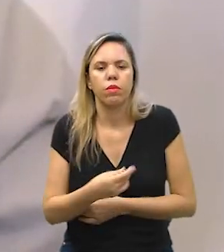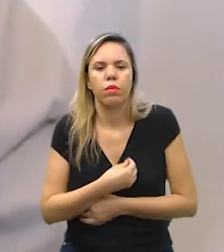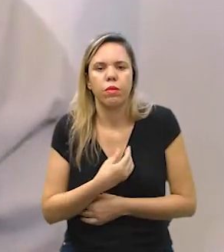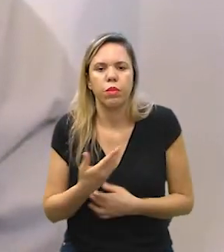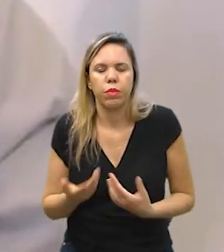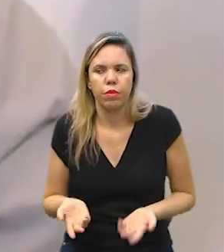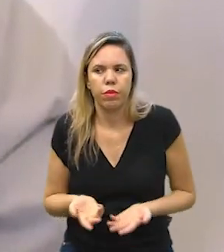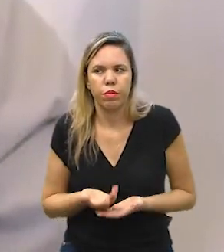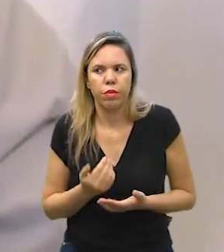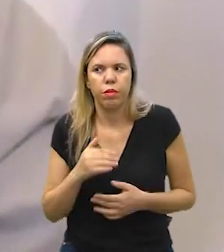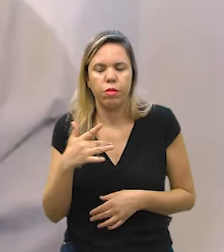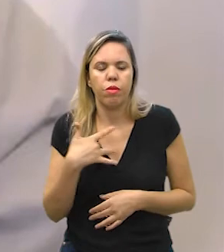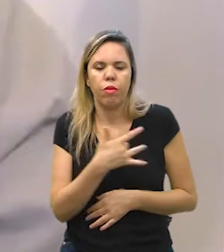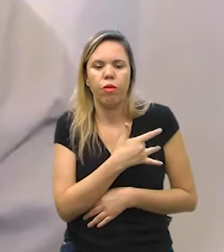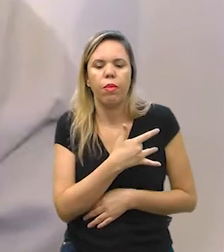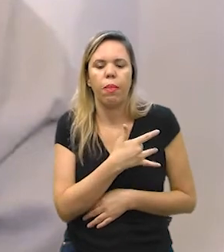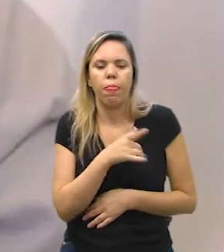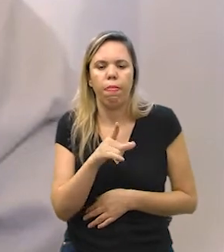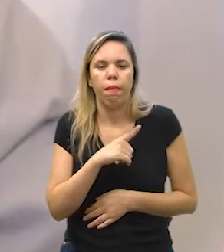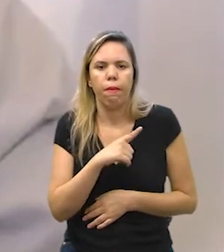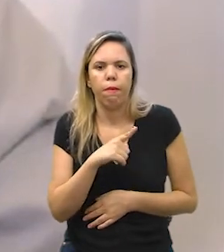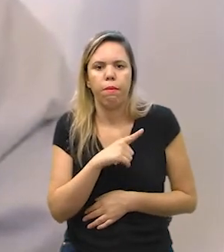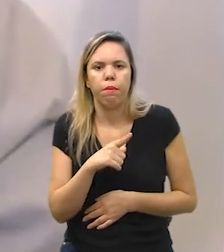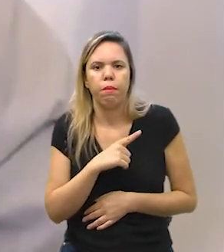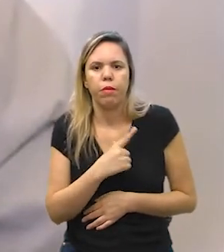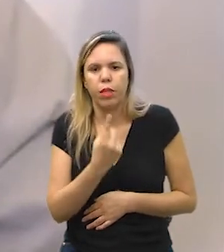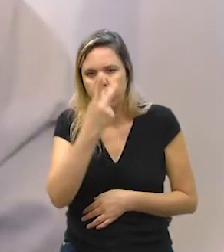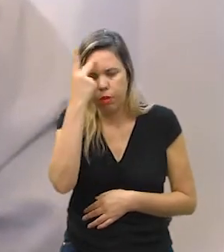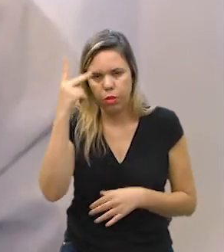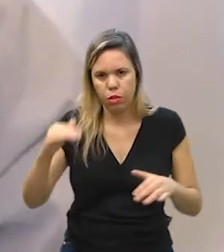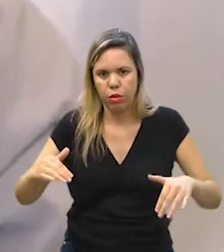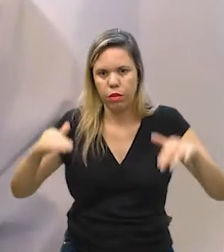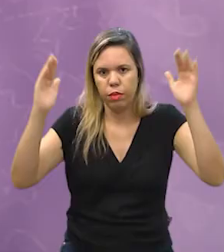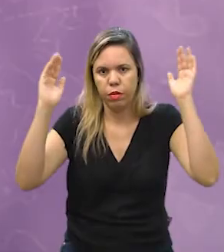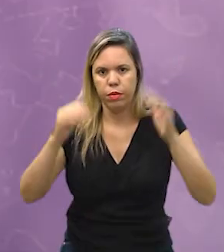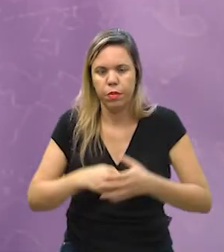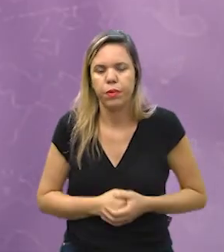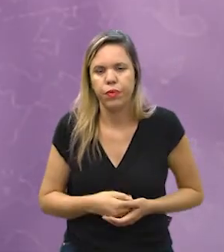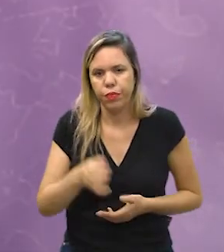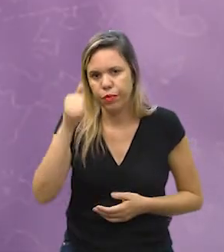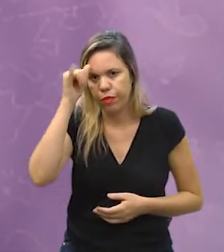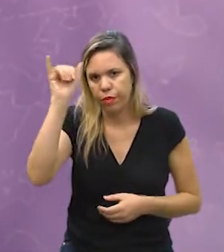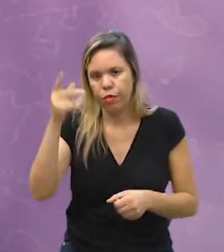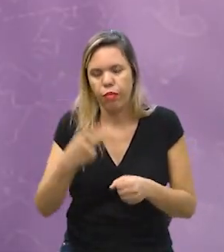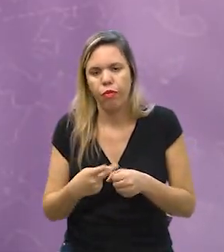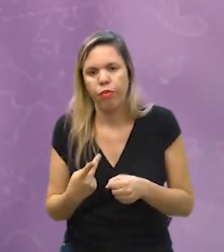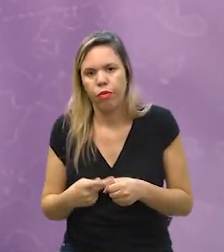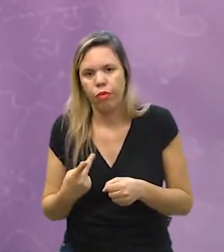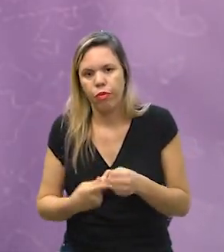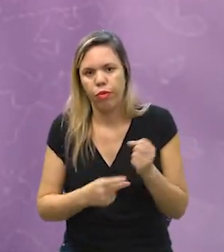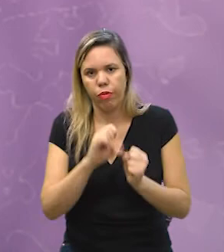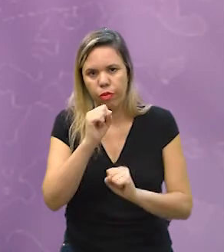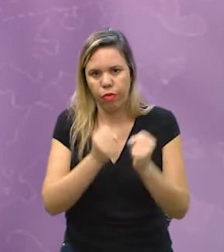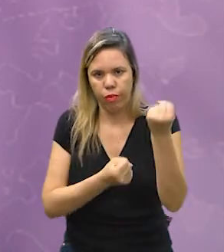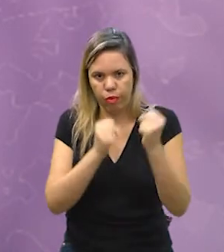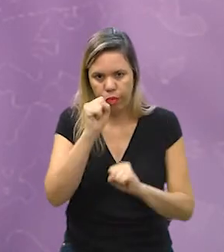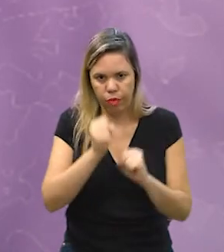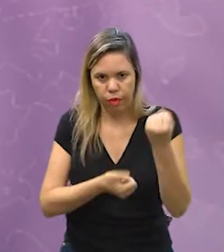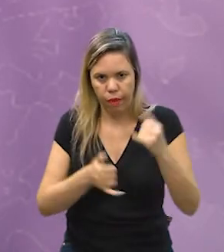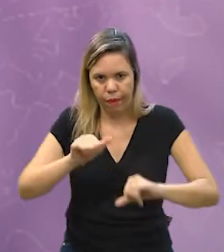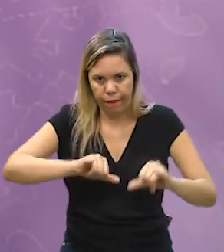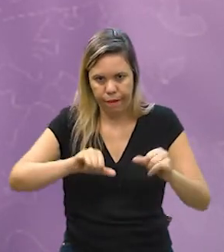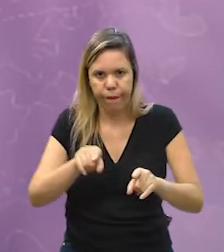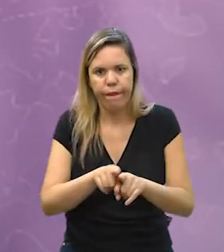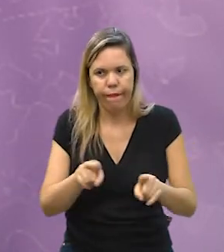microbiota, mais saudável você vai ter no indivíduo adulto. E evitar os produtos industrializados também, né,